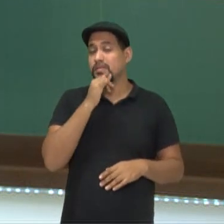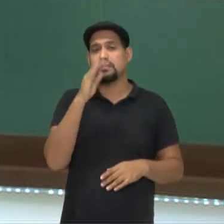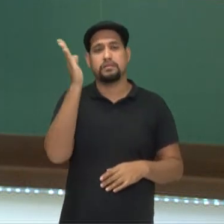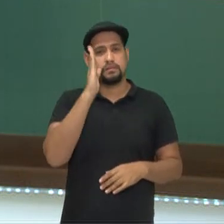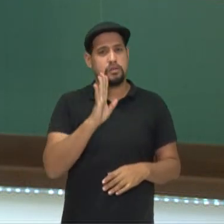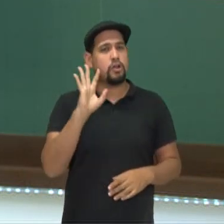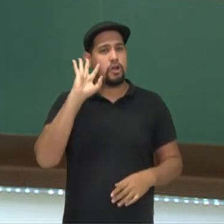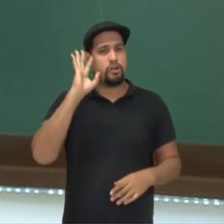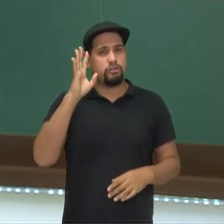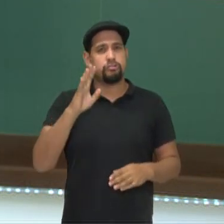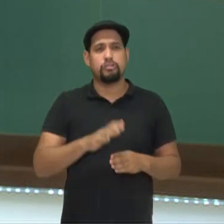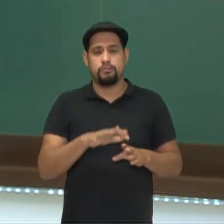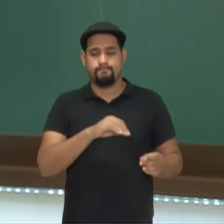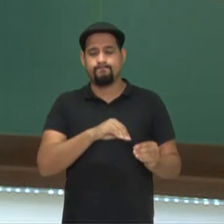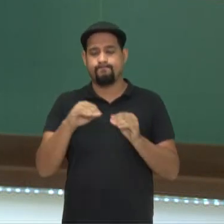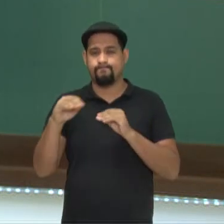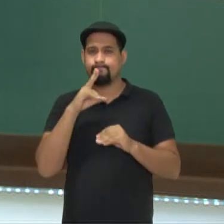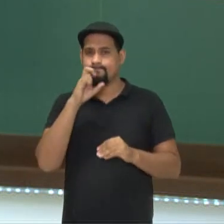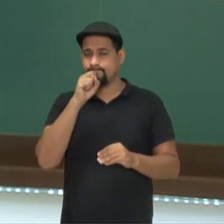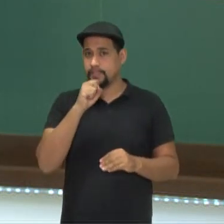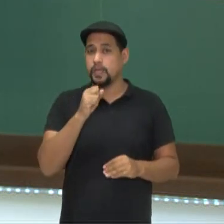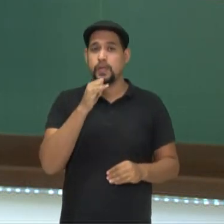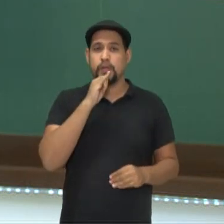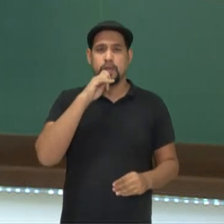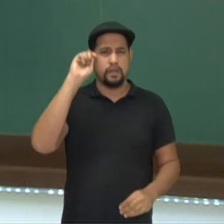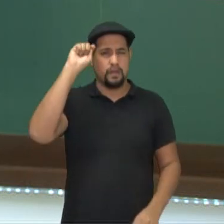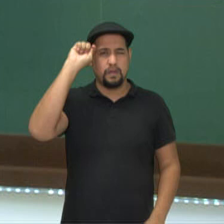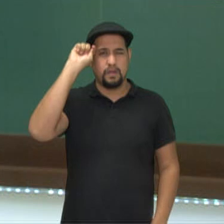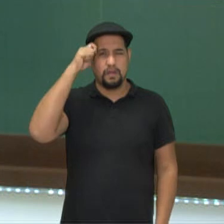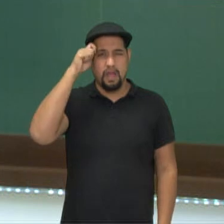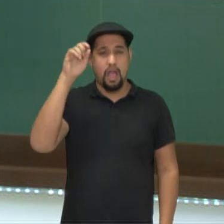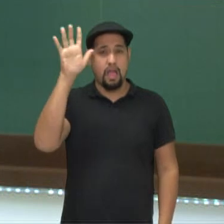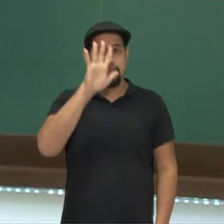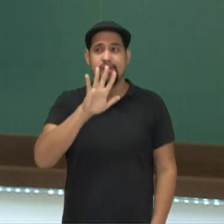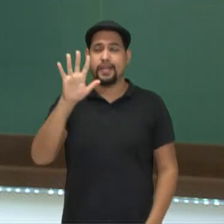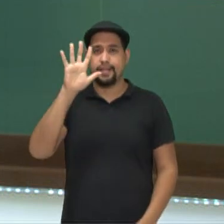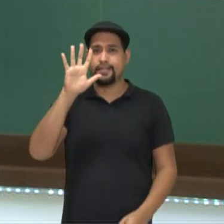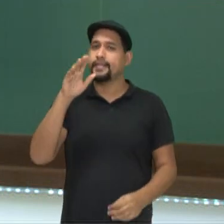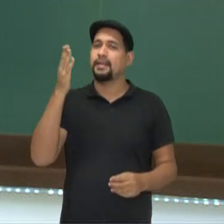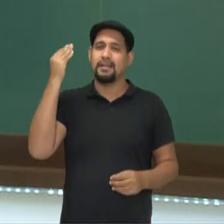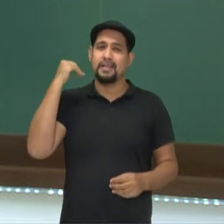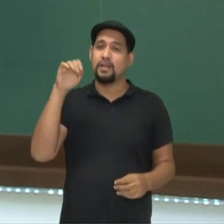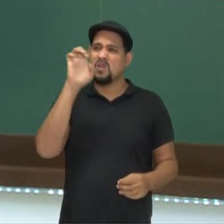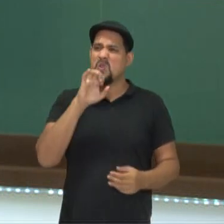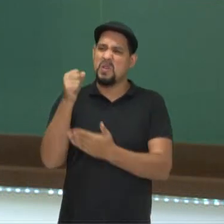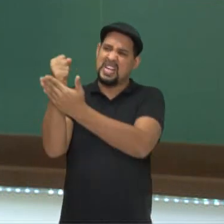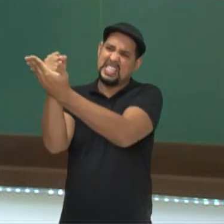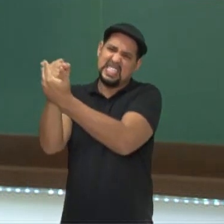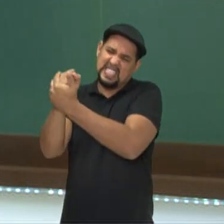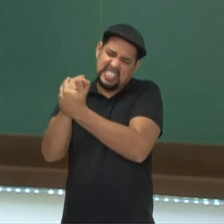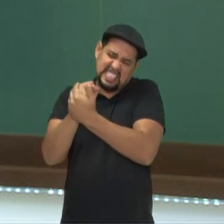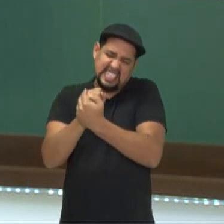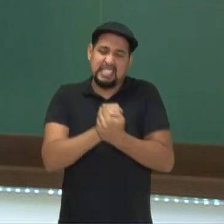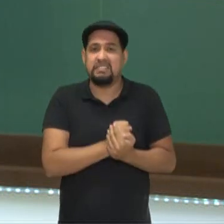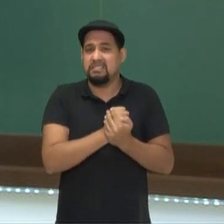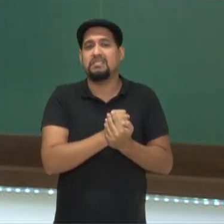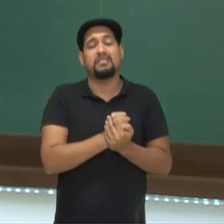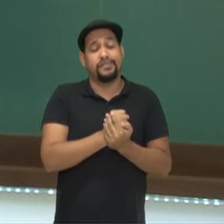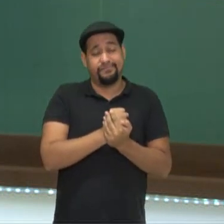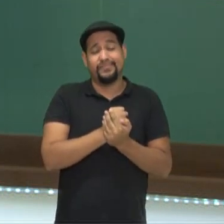aconteceu a migração forçada. Os africanos vieram para cá também de maneira